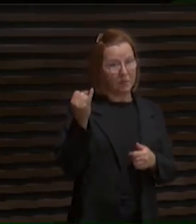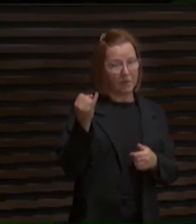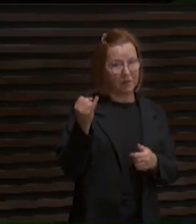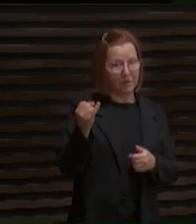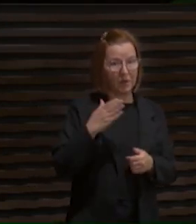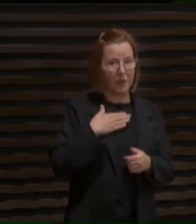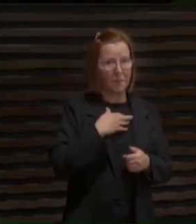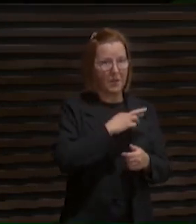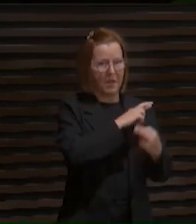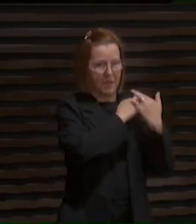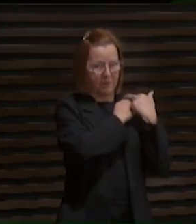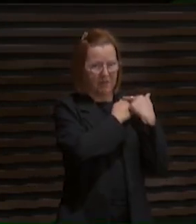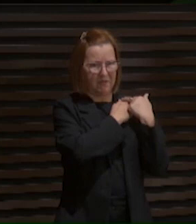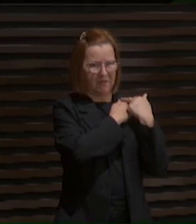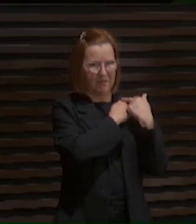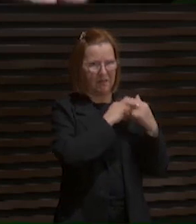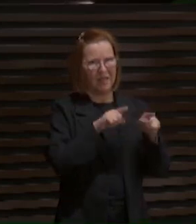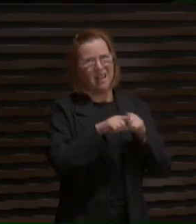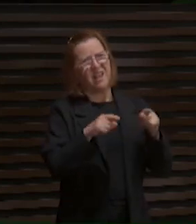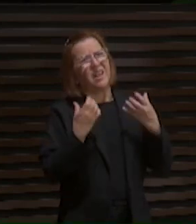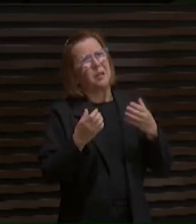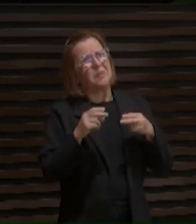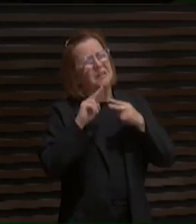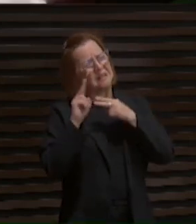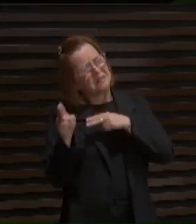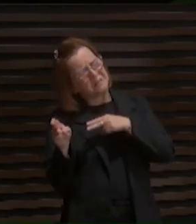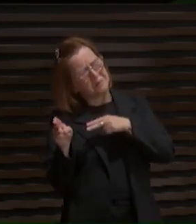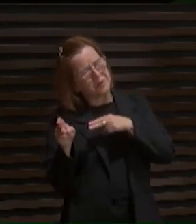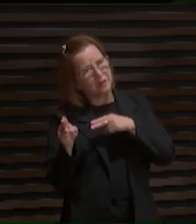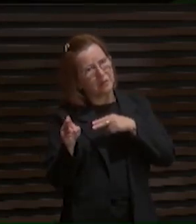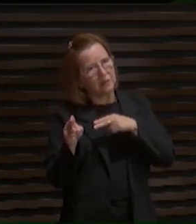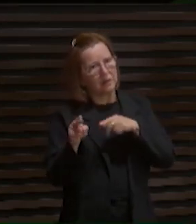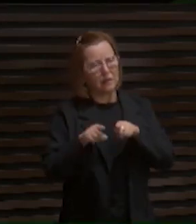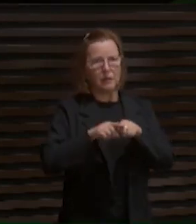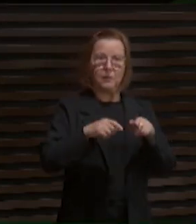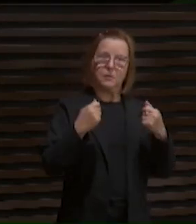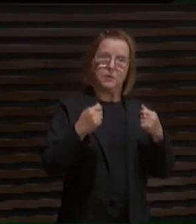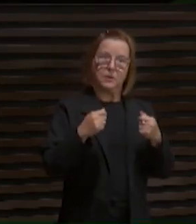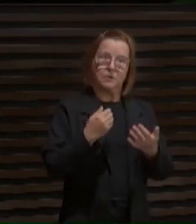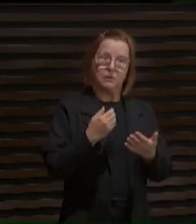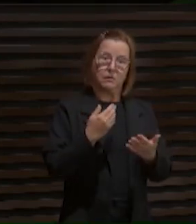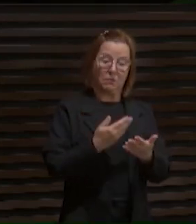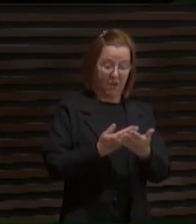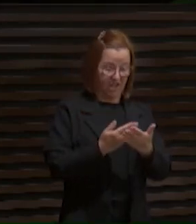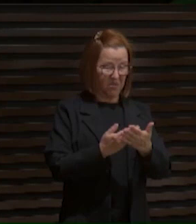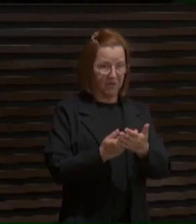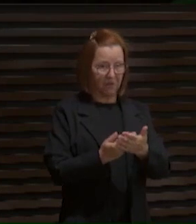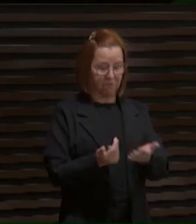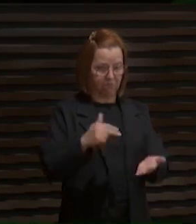Eu quero dormir até mais tarde hoje, mas eu tenho que estudar. Então eu levanto e vou estudar.